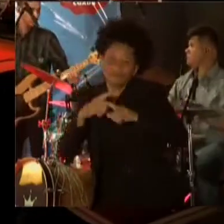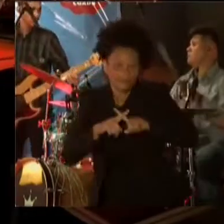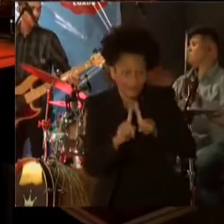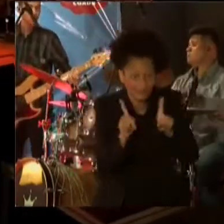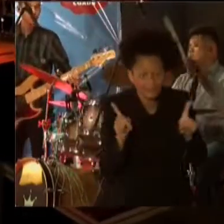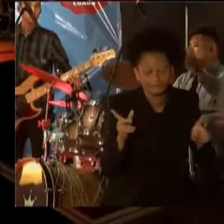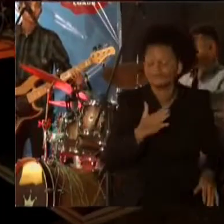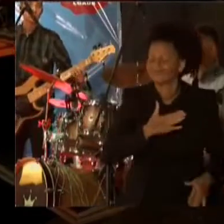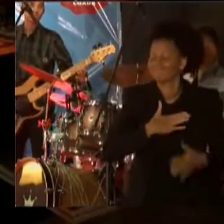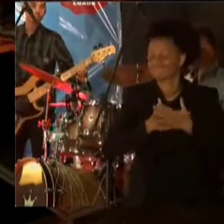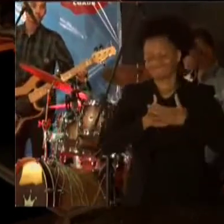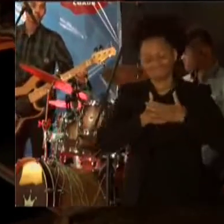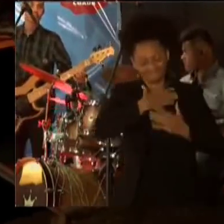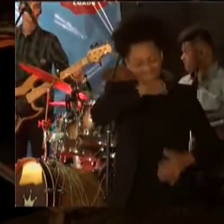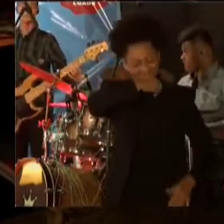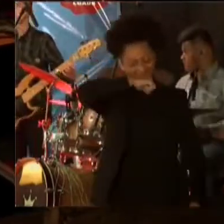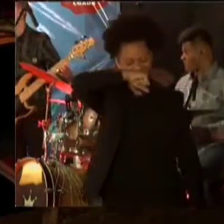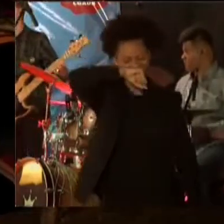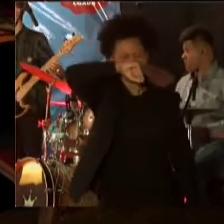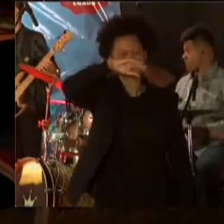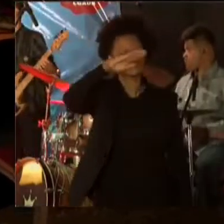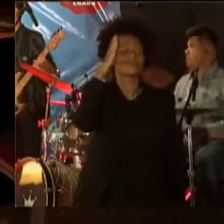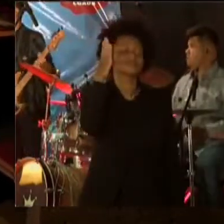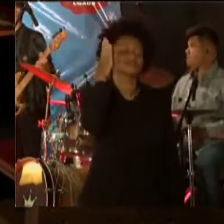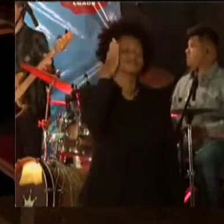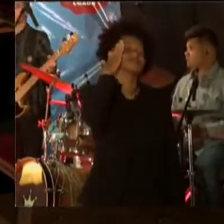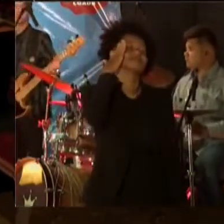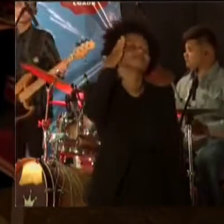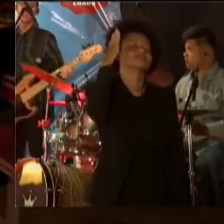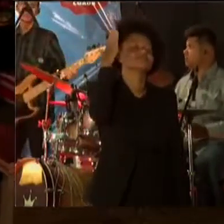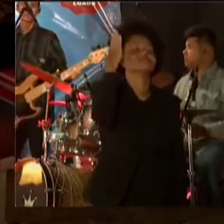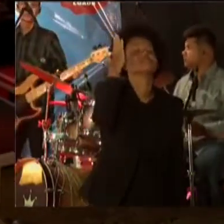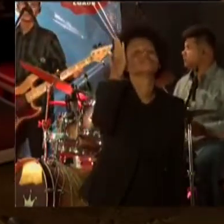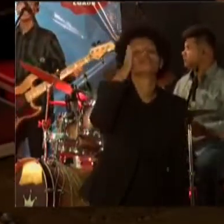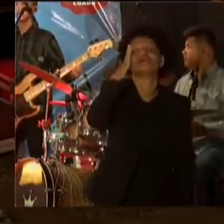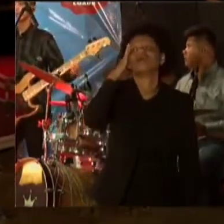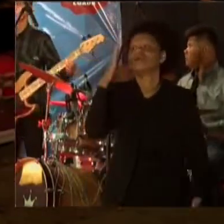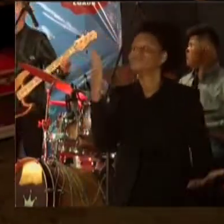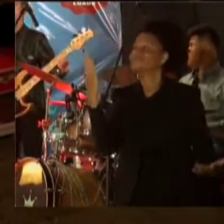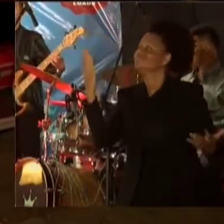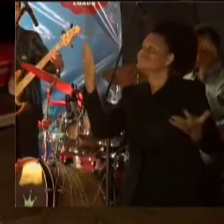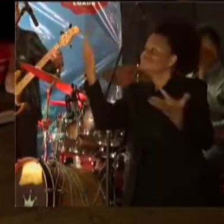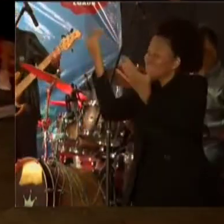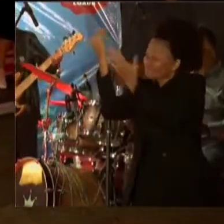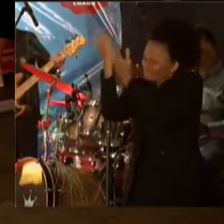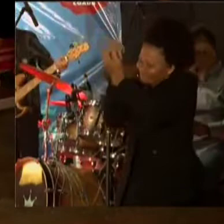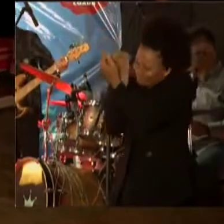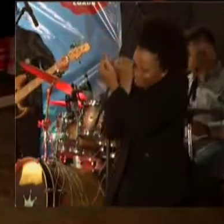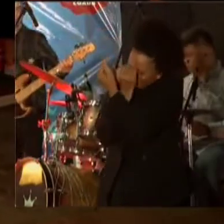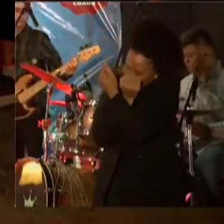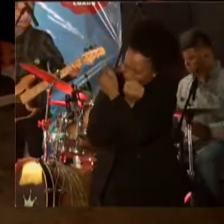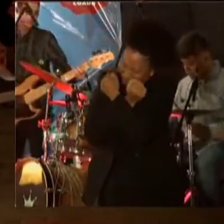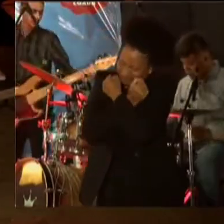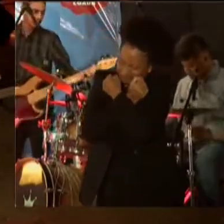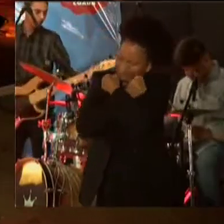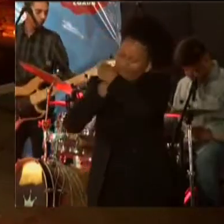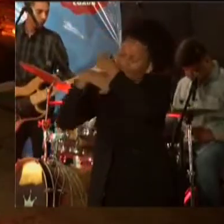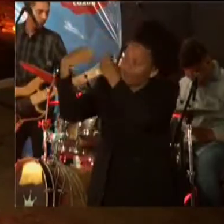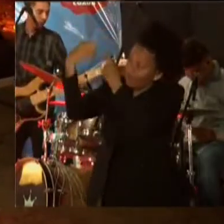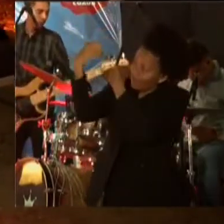Mas meu Pai me entende assim. Me abraça e me ensina